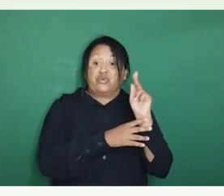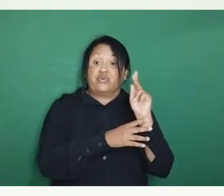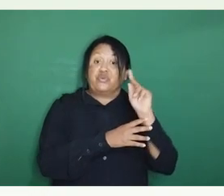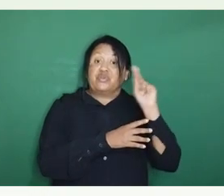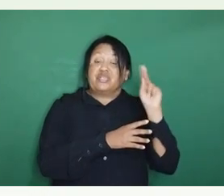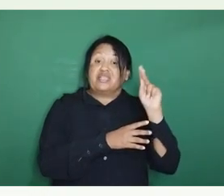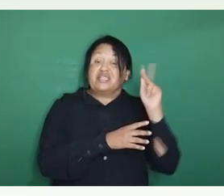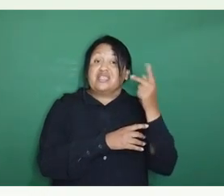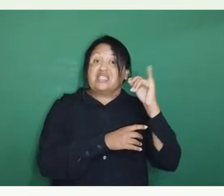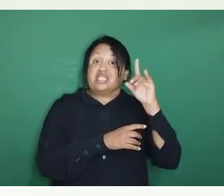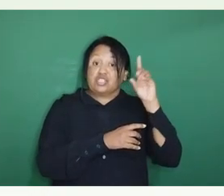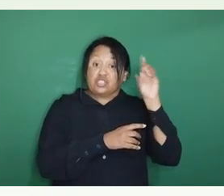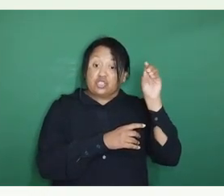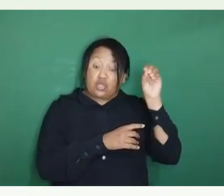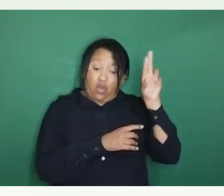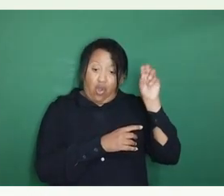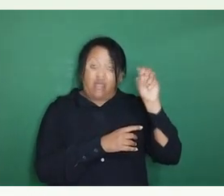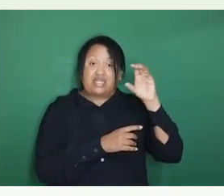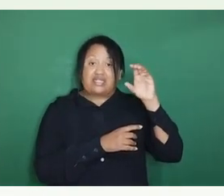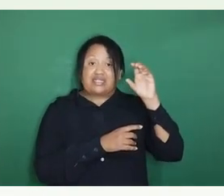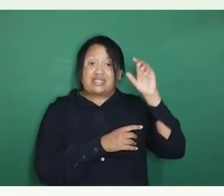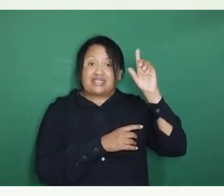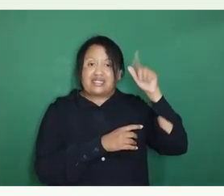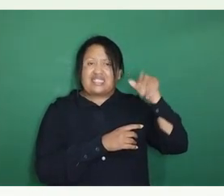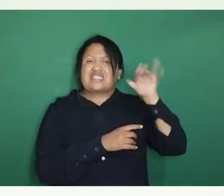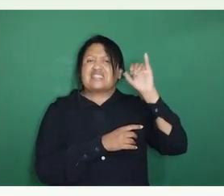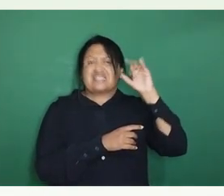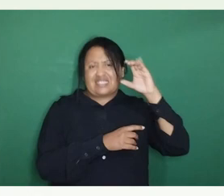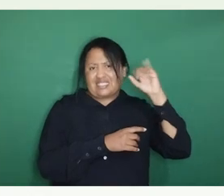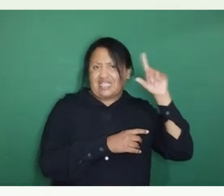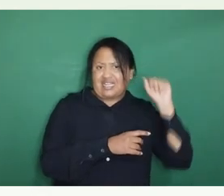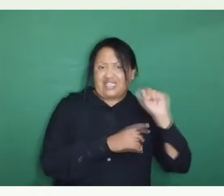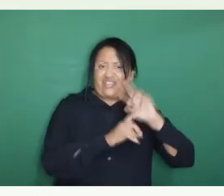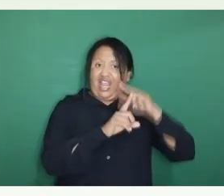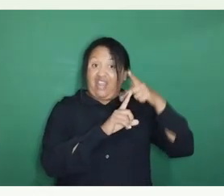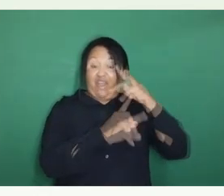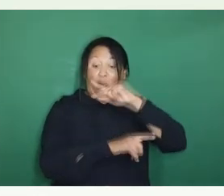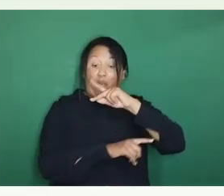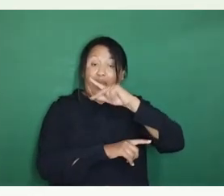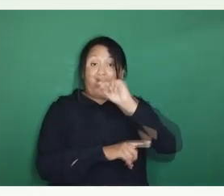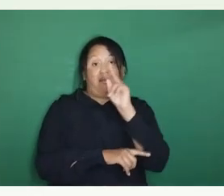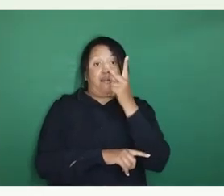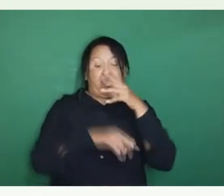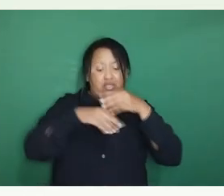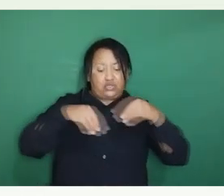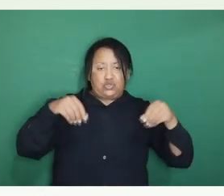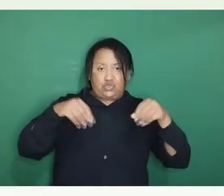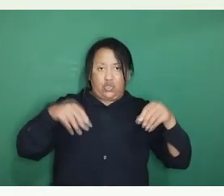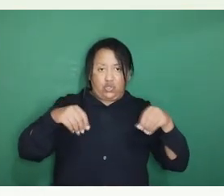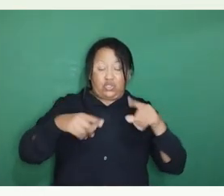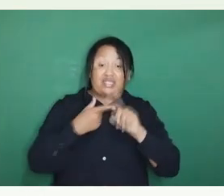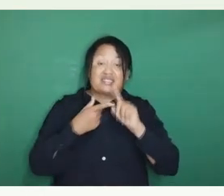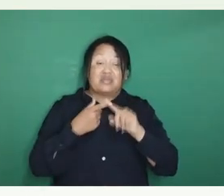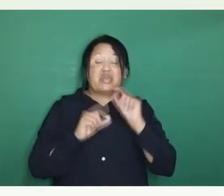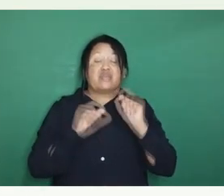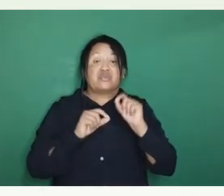vai elevar o pH do solo e também fornecer os cátions cálcio dois